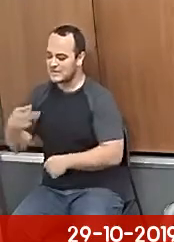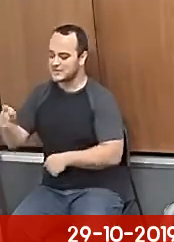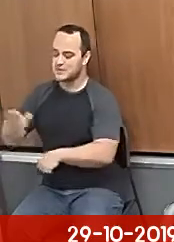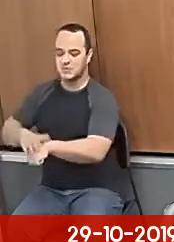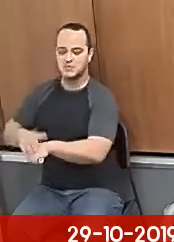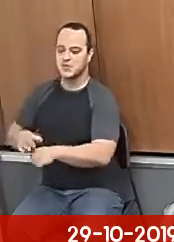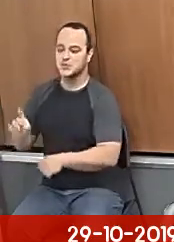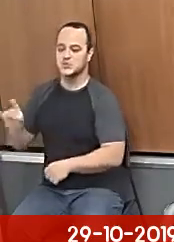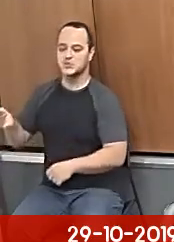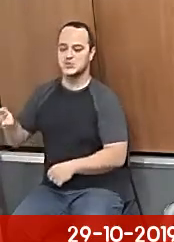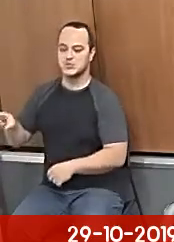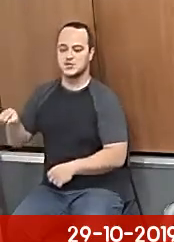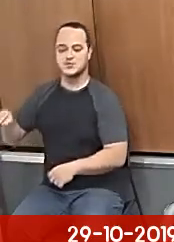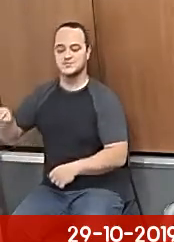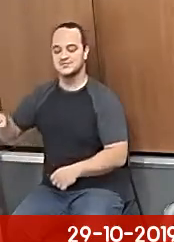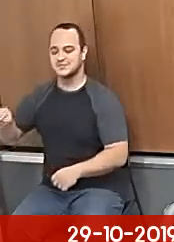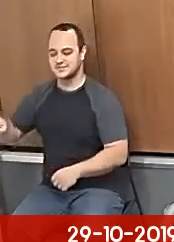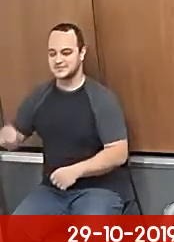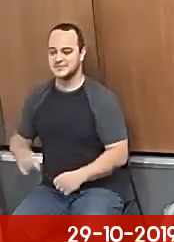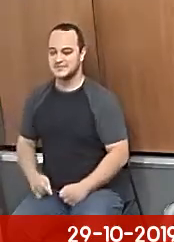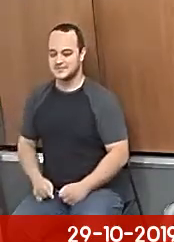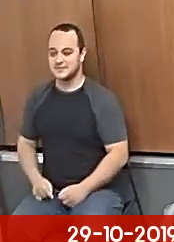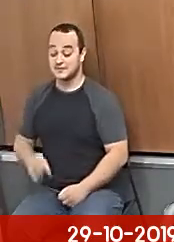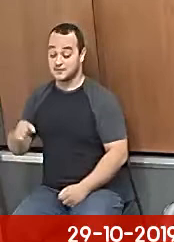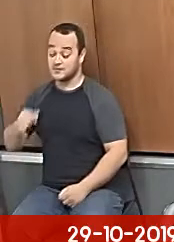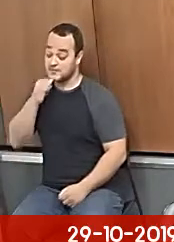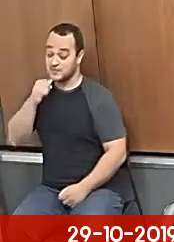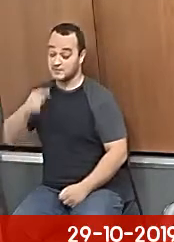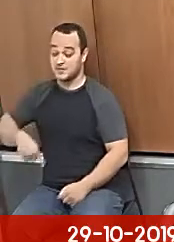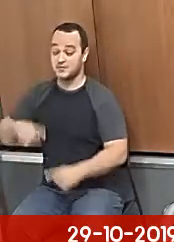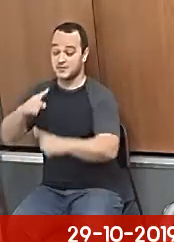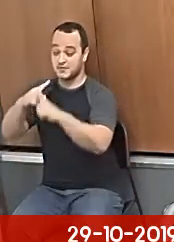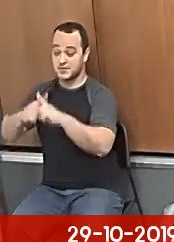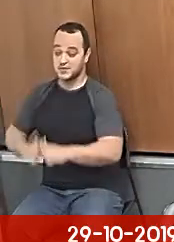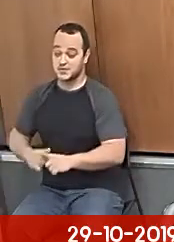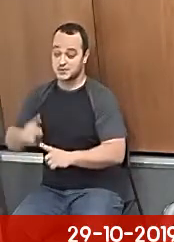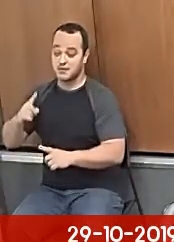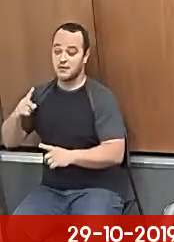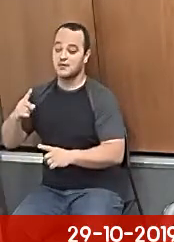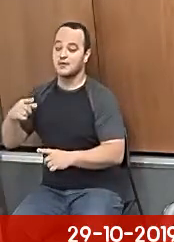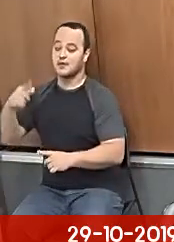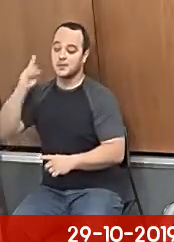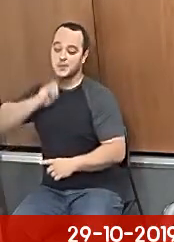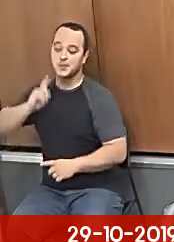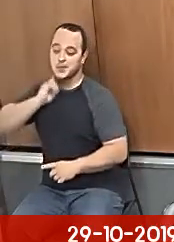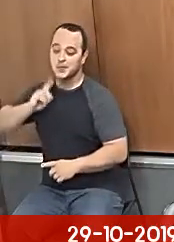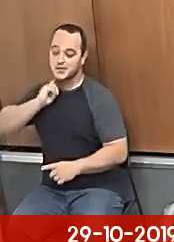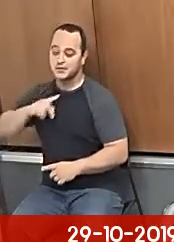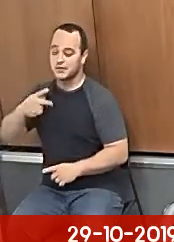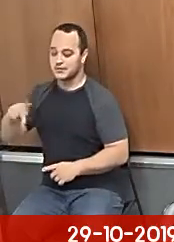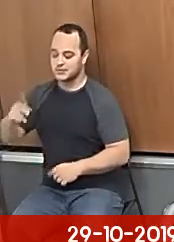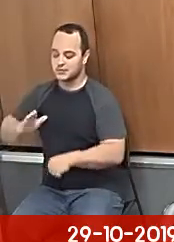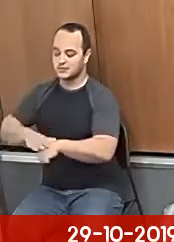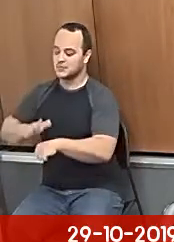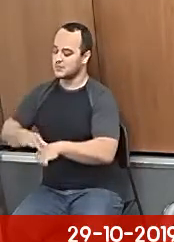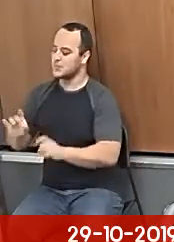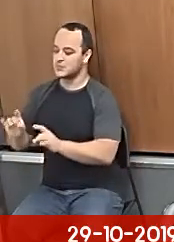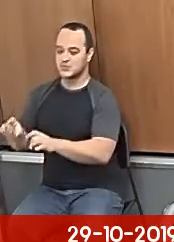campeonato aqui em Minas, em Belo Horizonte, especialmente, e de prática de desporto, né? Vocês estão hoje